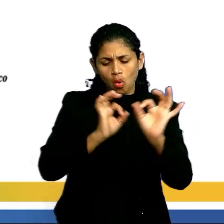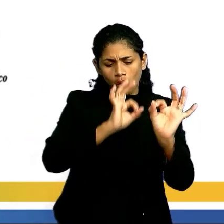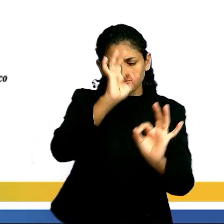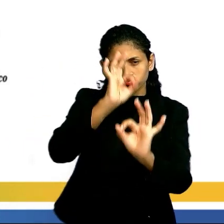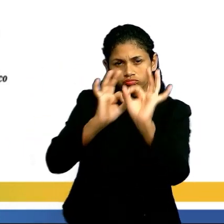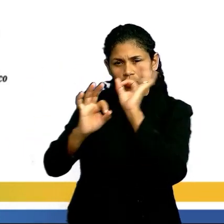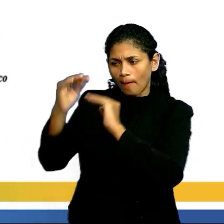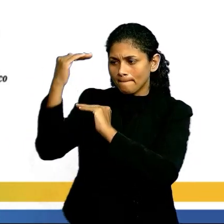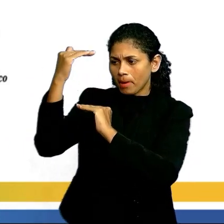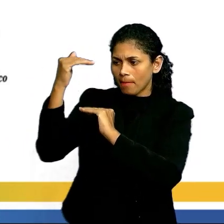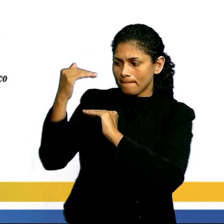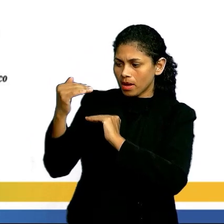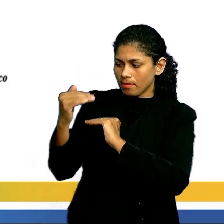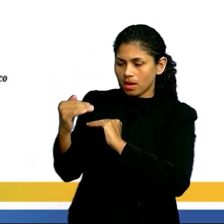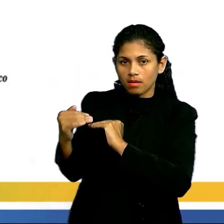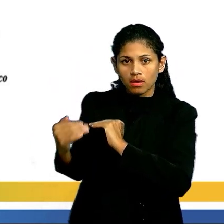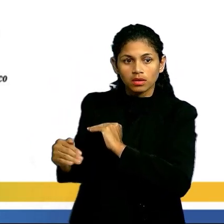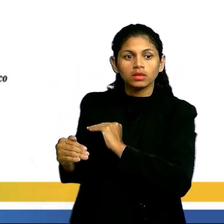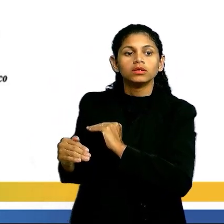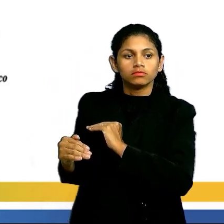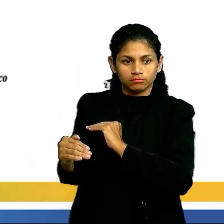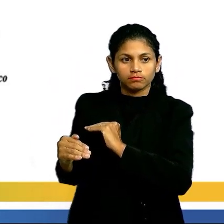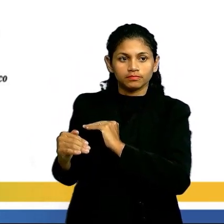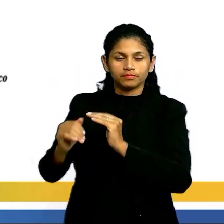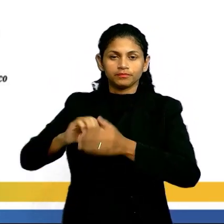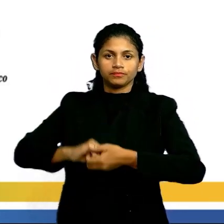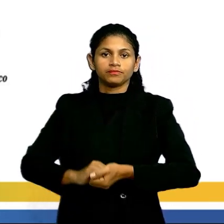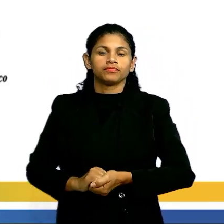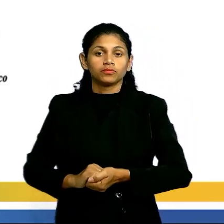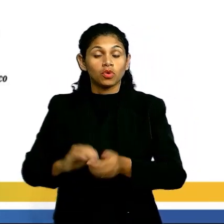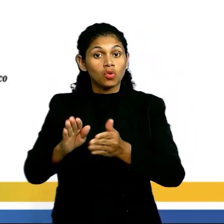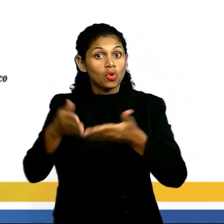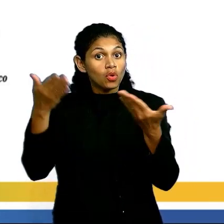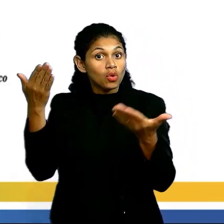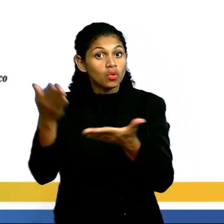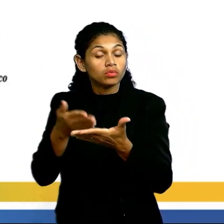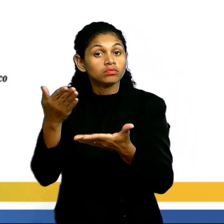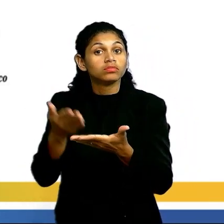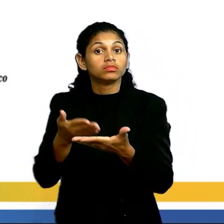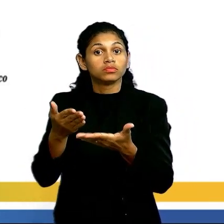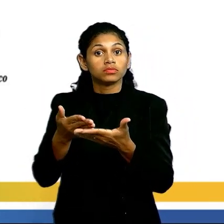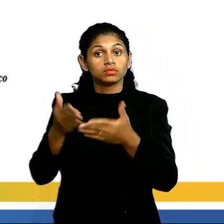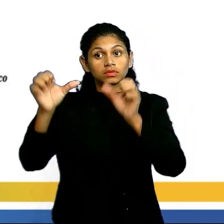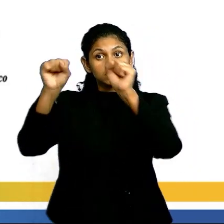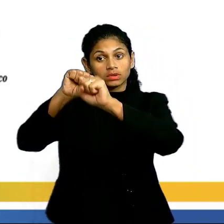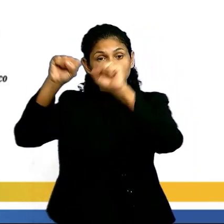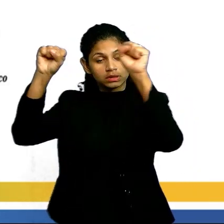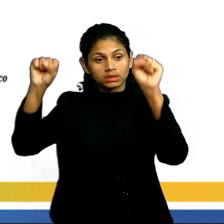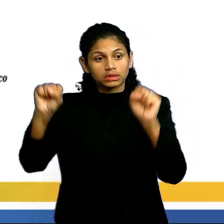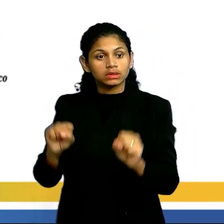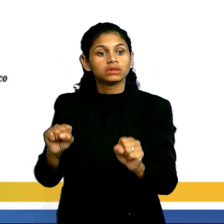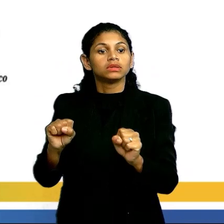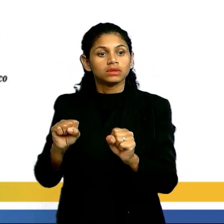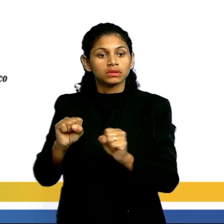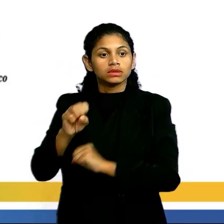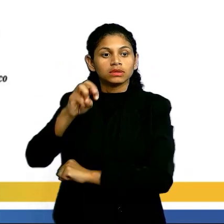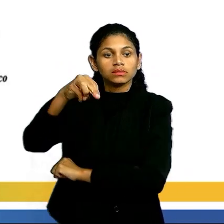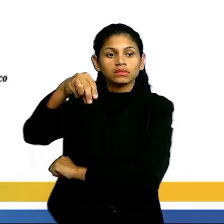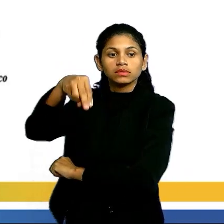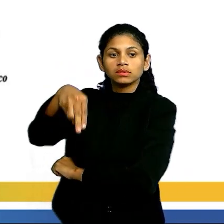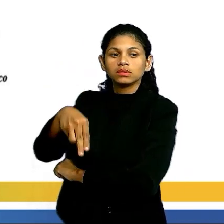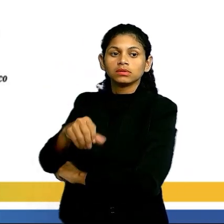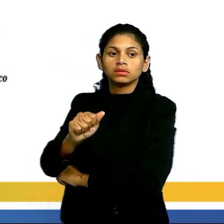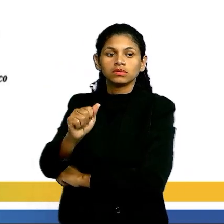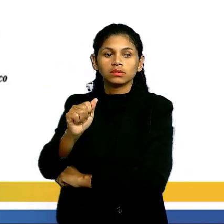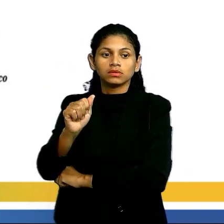categorias. Vimos Sistema Naturae, e foi o livro, pessoal, tá? Sistema Naturae, que foi o Carl Linné